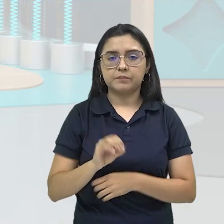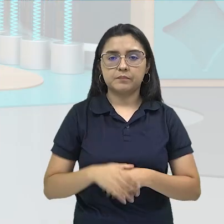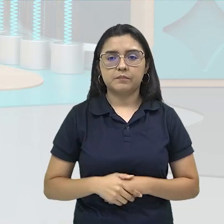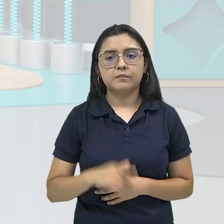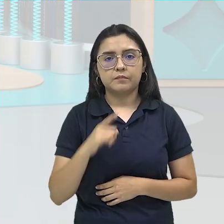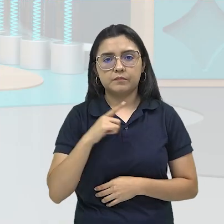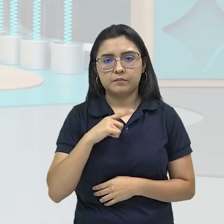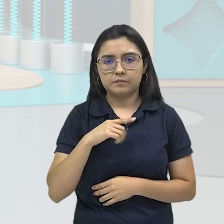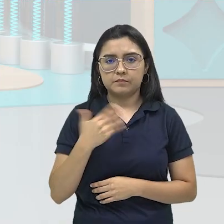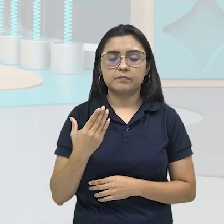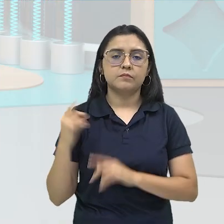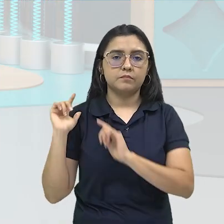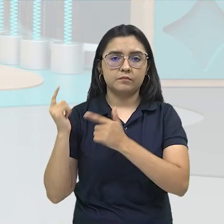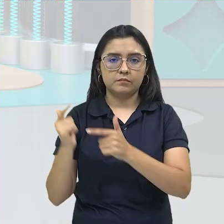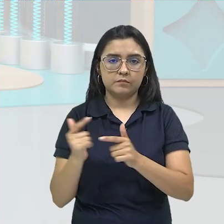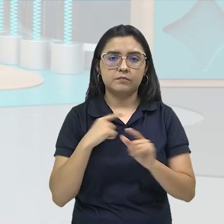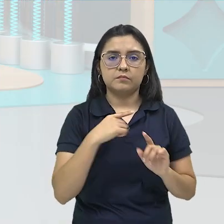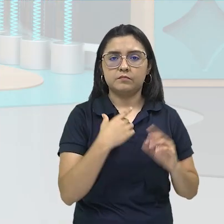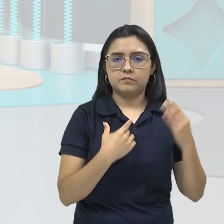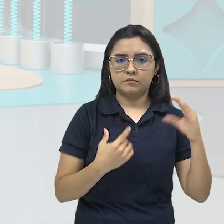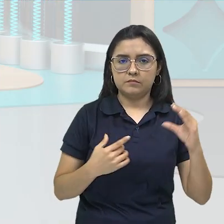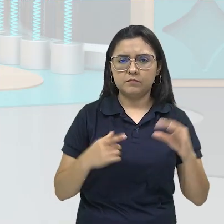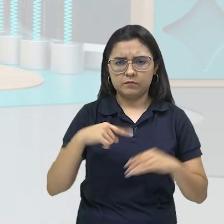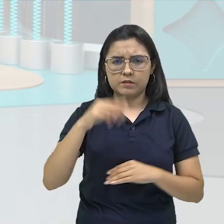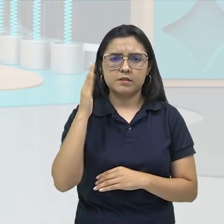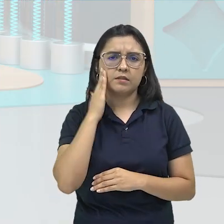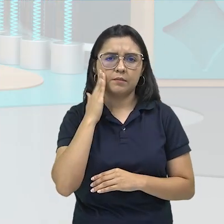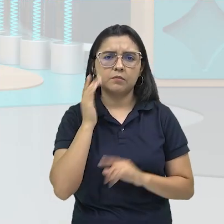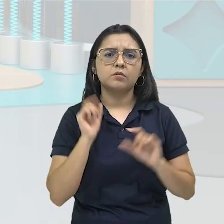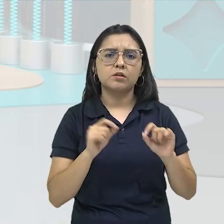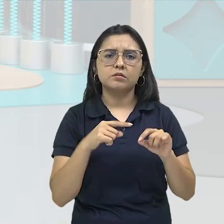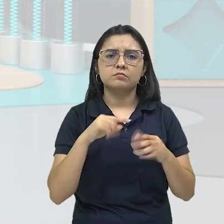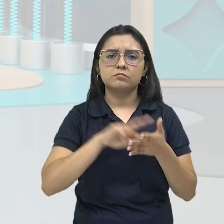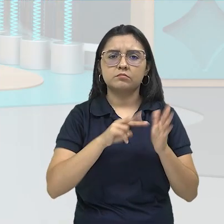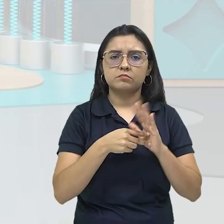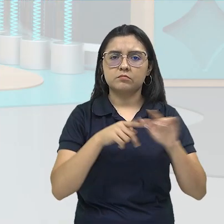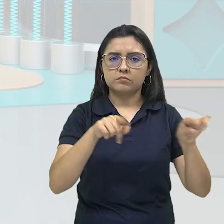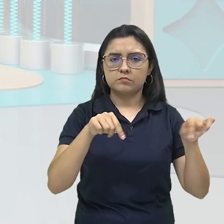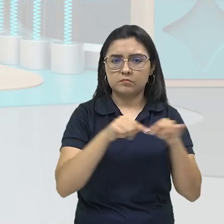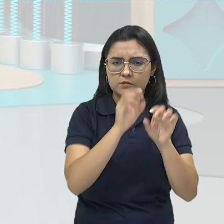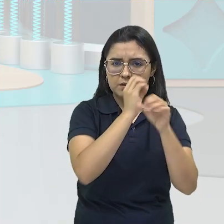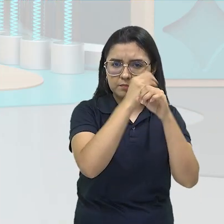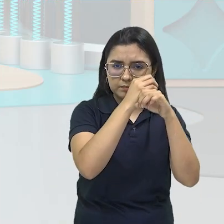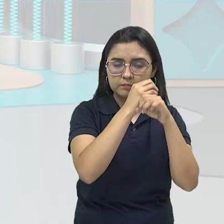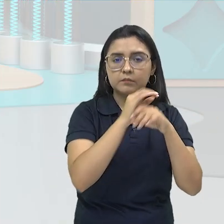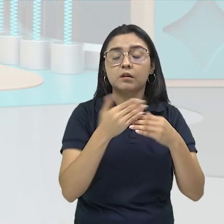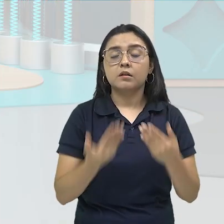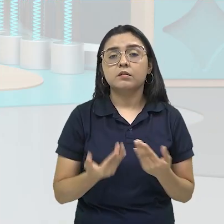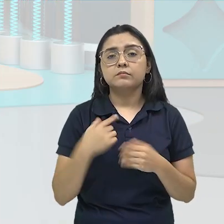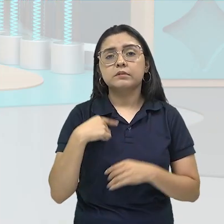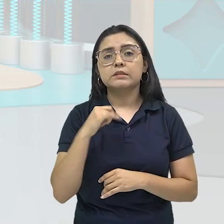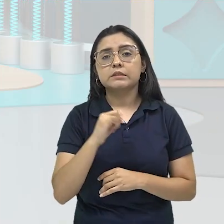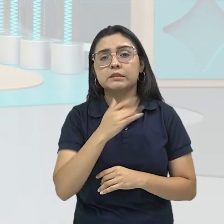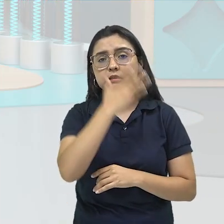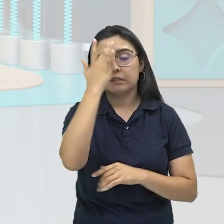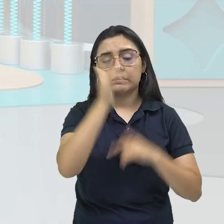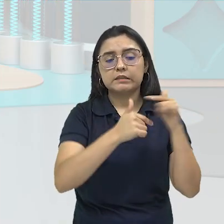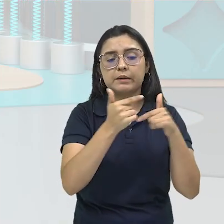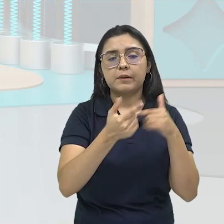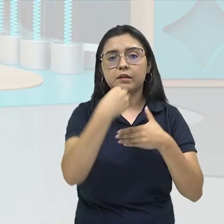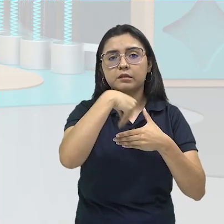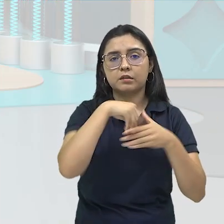mais científico. Vocês sabem o que é um laboratório científico, né? Quem trabalha nesse laboratório, como a população